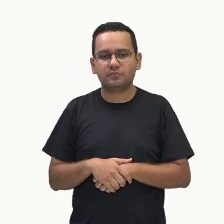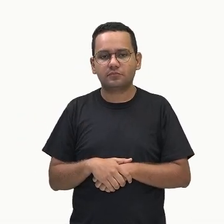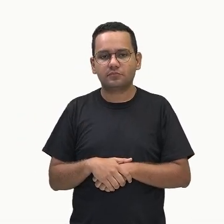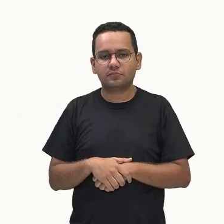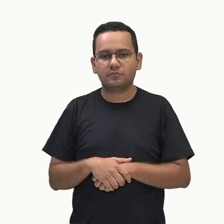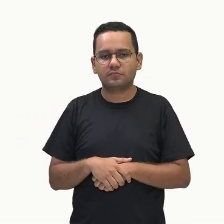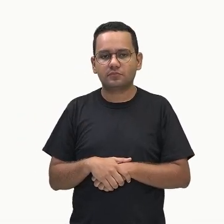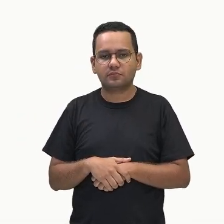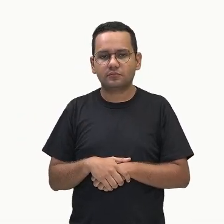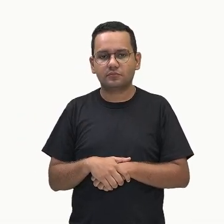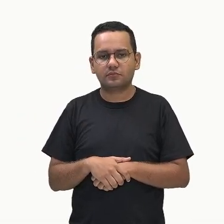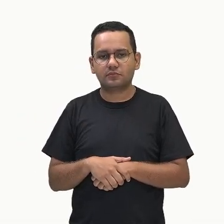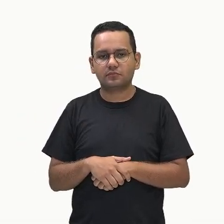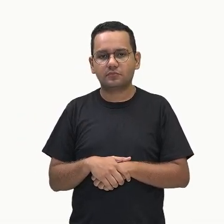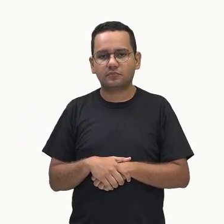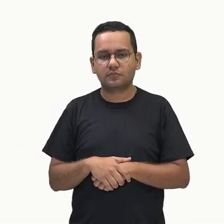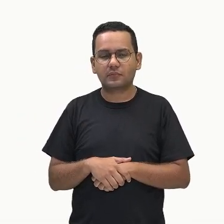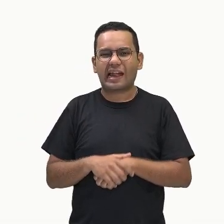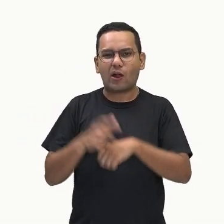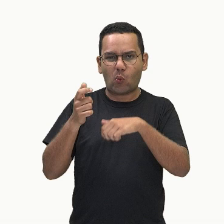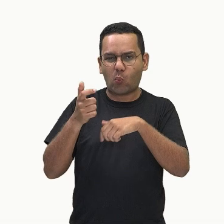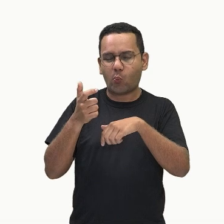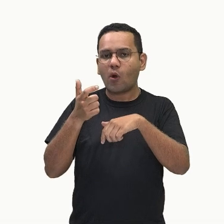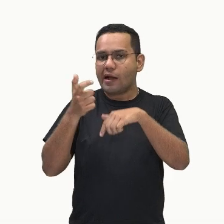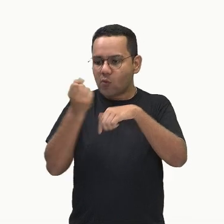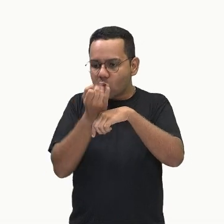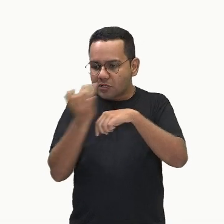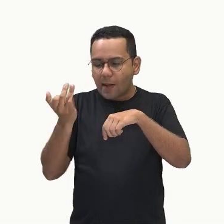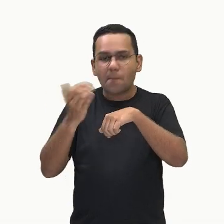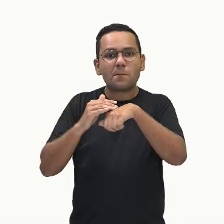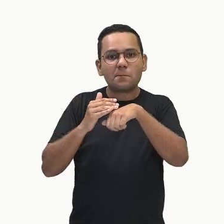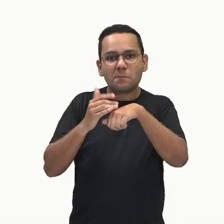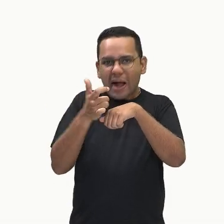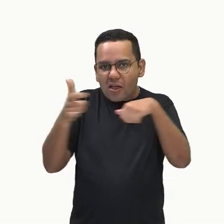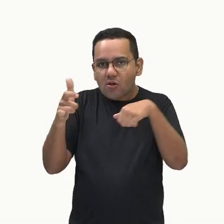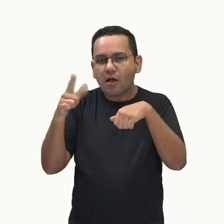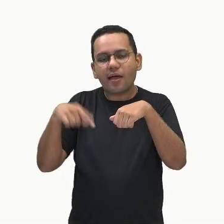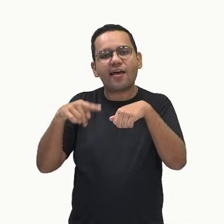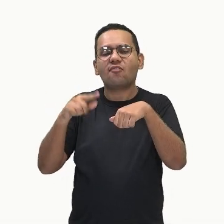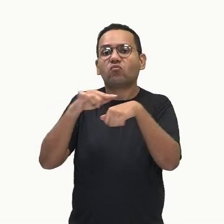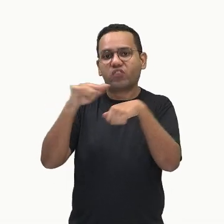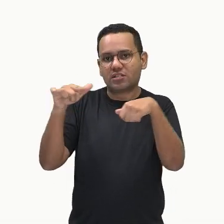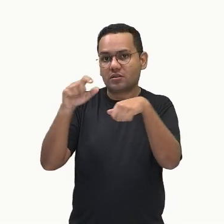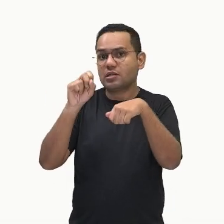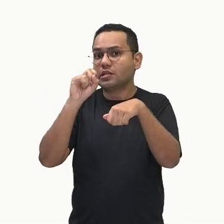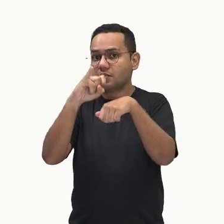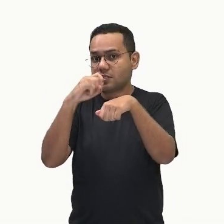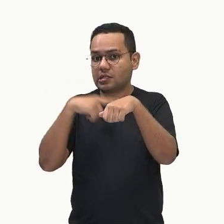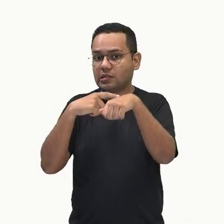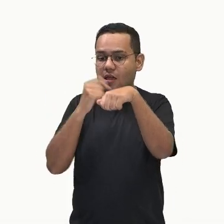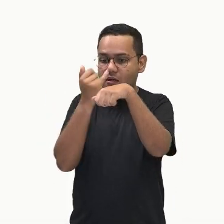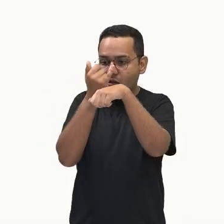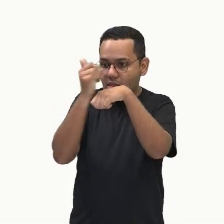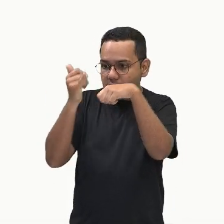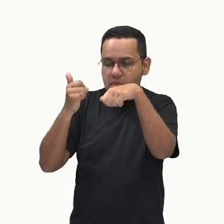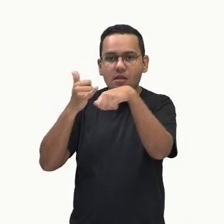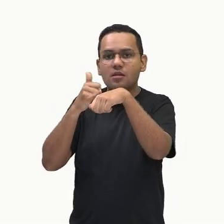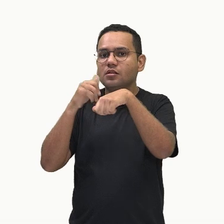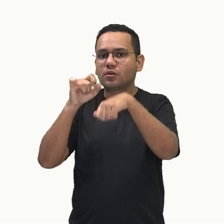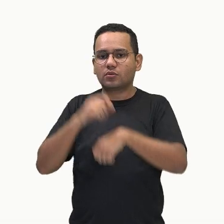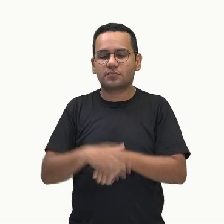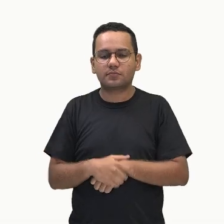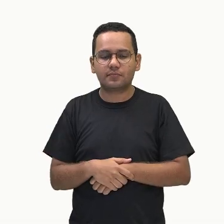espaço vazio. E quanto à eletricidade, passa através do átomo, o elétron